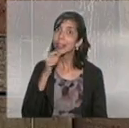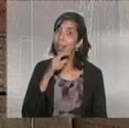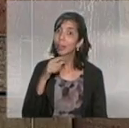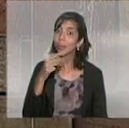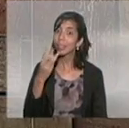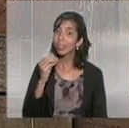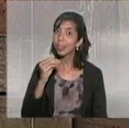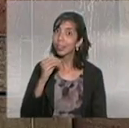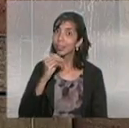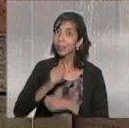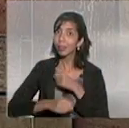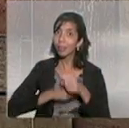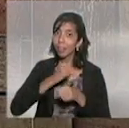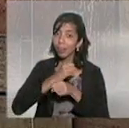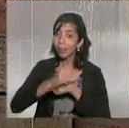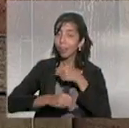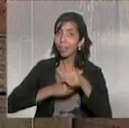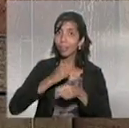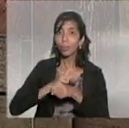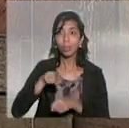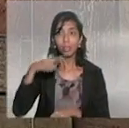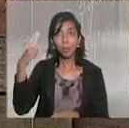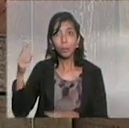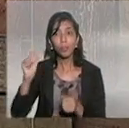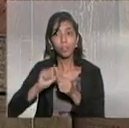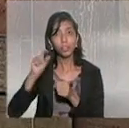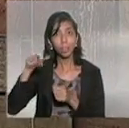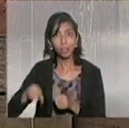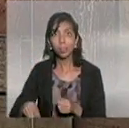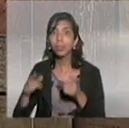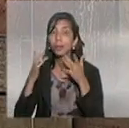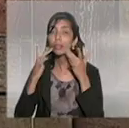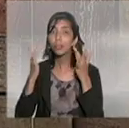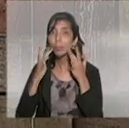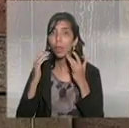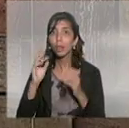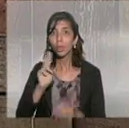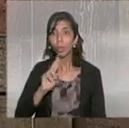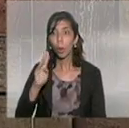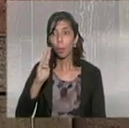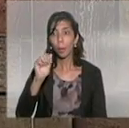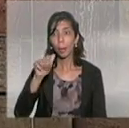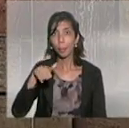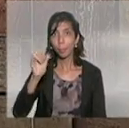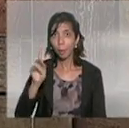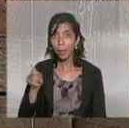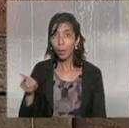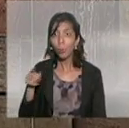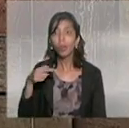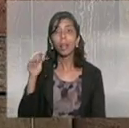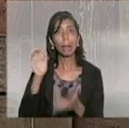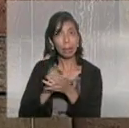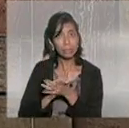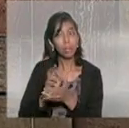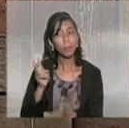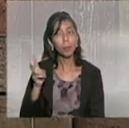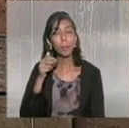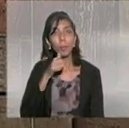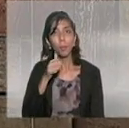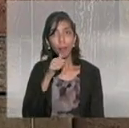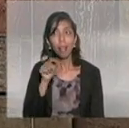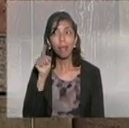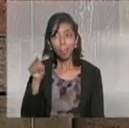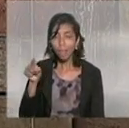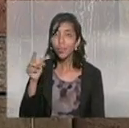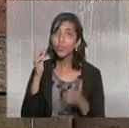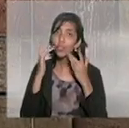coincidência, 30 anos depois, eu fiz uma peça com ela aqui que eu produzi, chamada Baby, e eu era casado com ela nessa peça, no Baby,